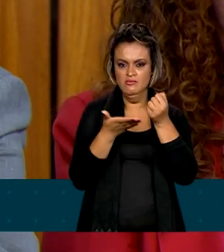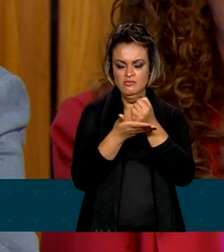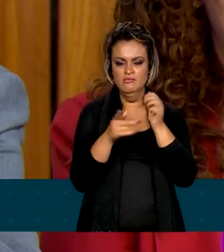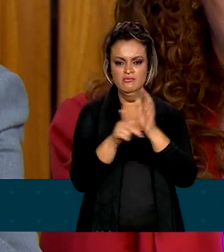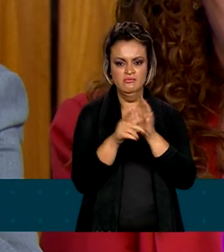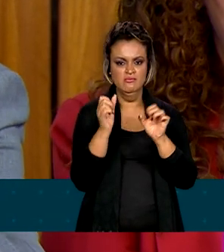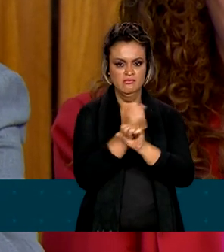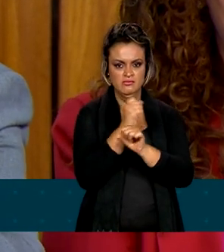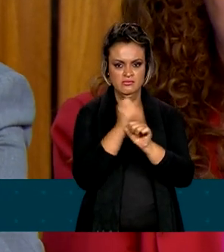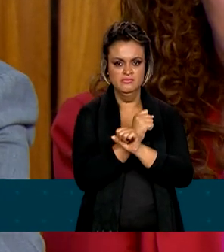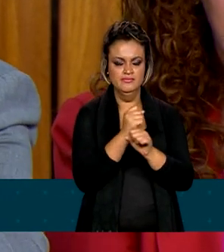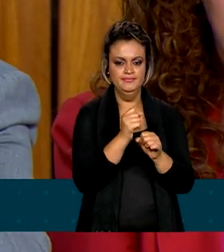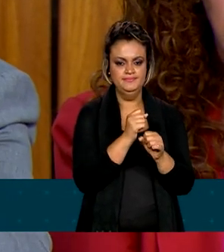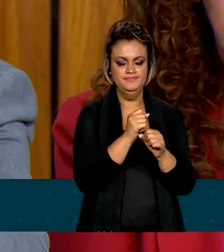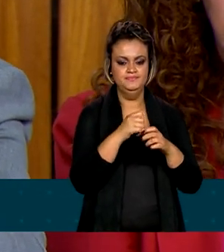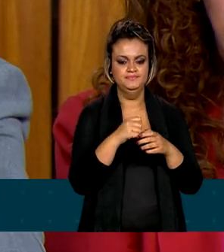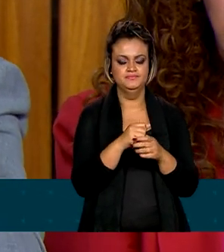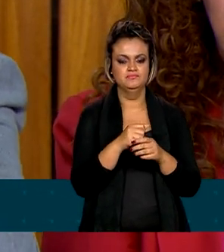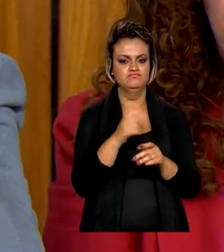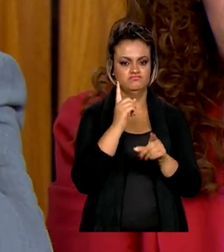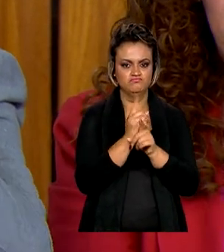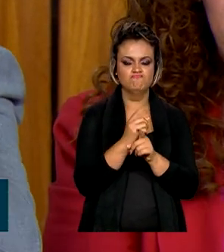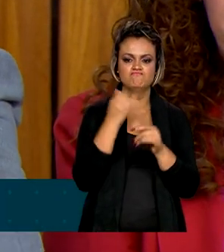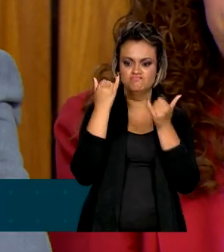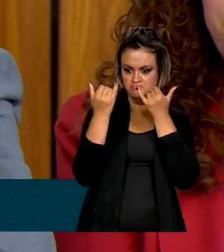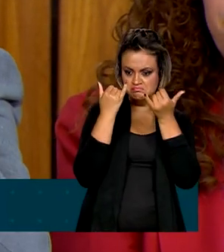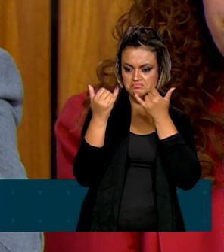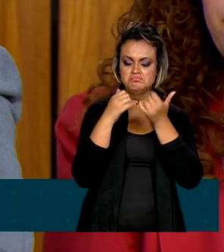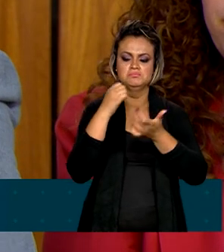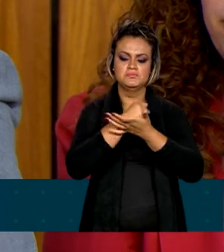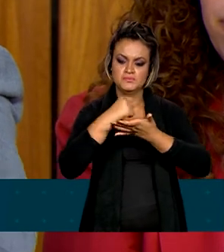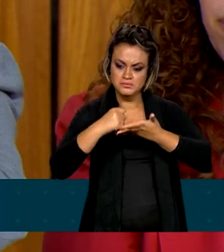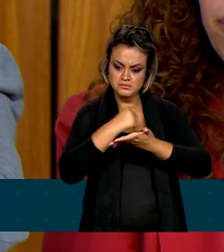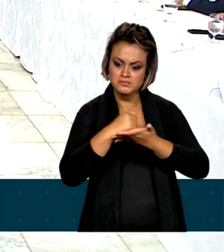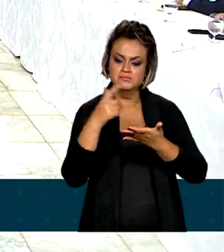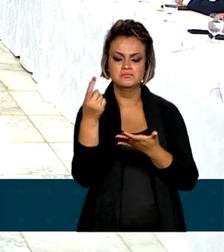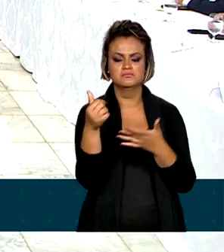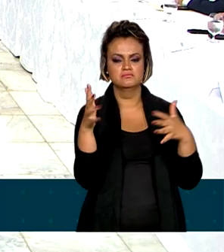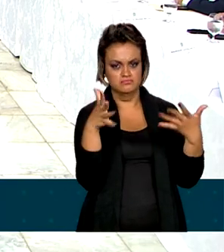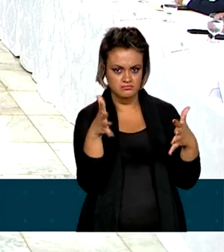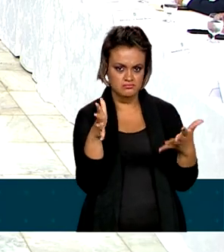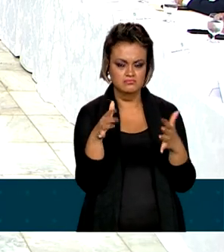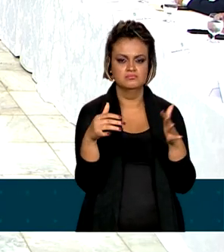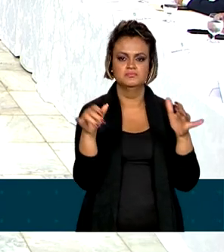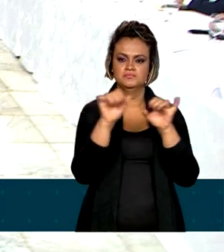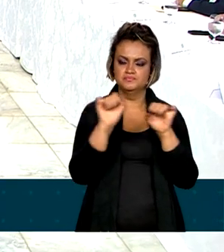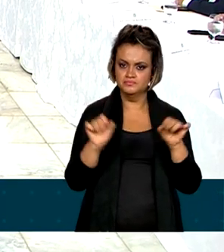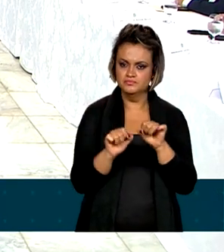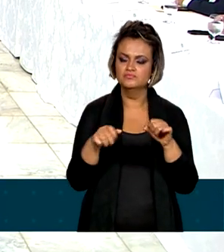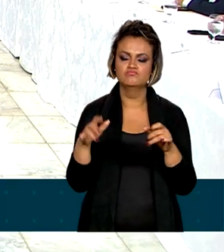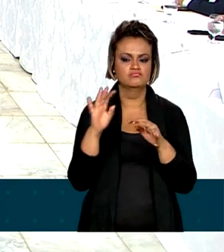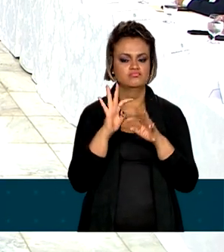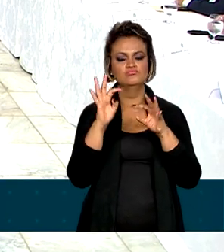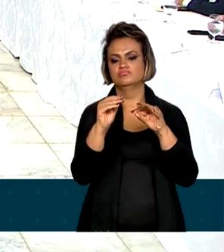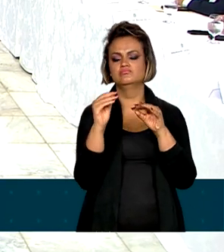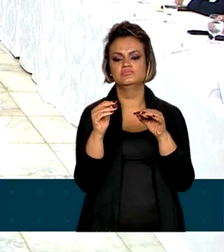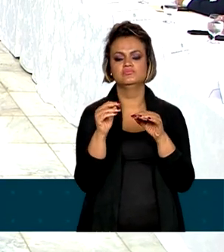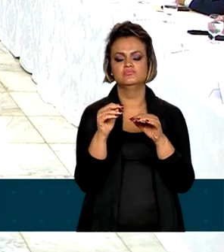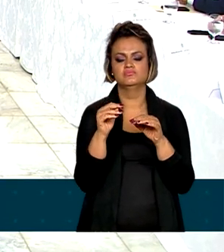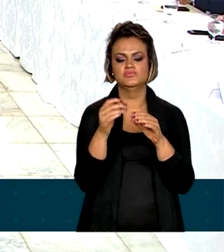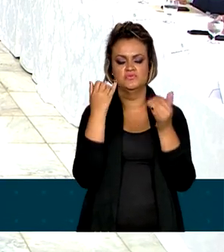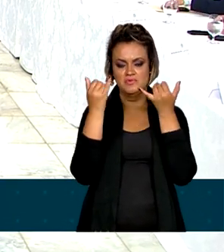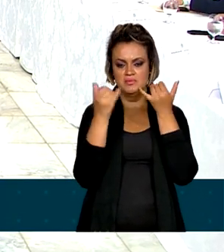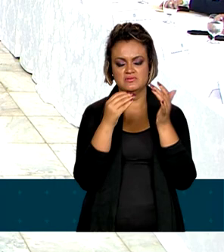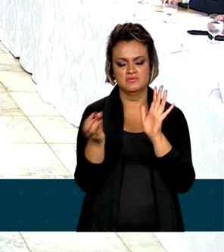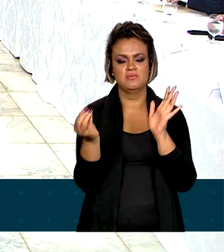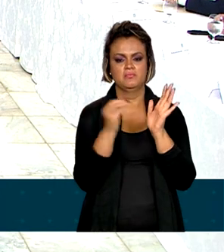obra, ou seja, a informação da obra, o contrato, qual o valor medido que está no sistema, tudo que nós temos de informação vocês